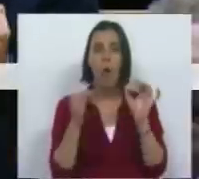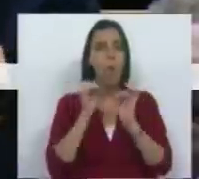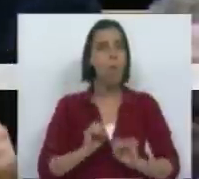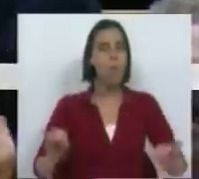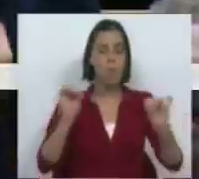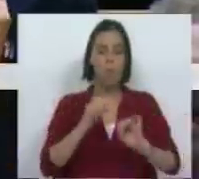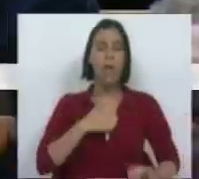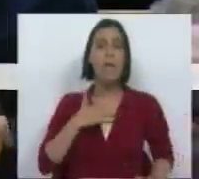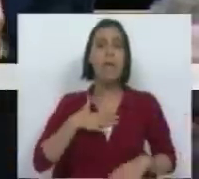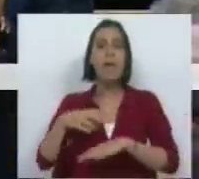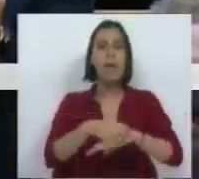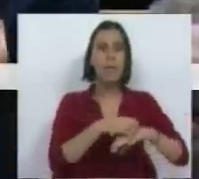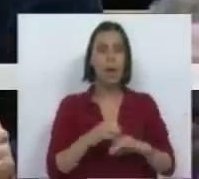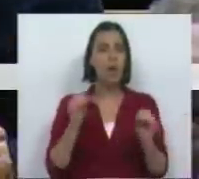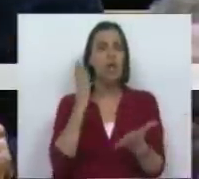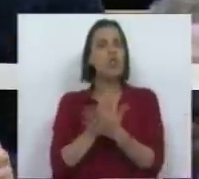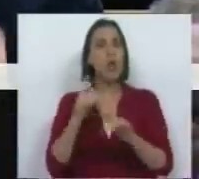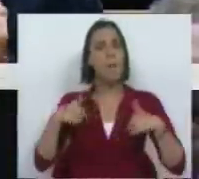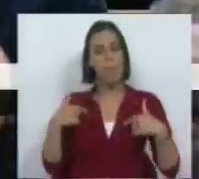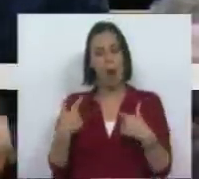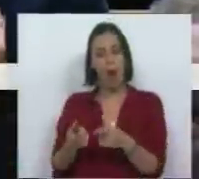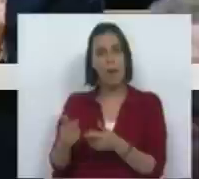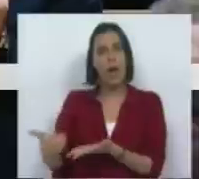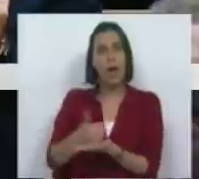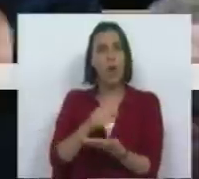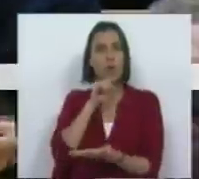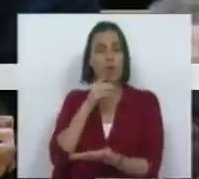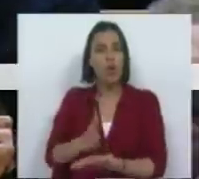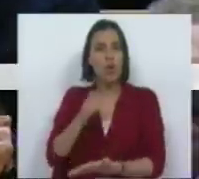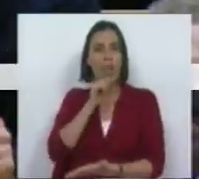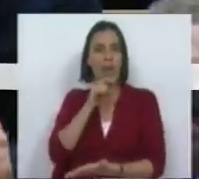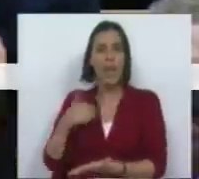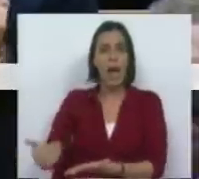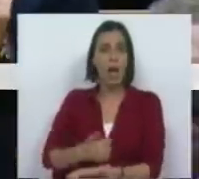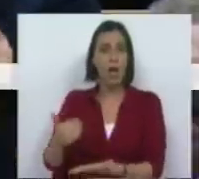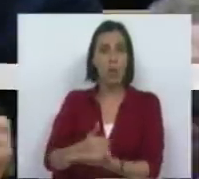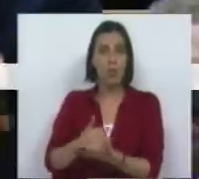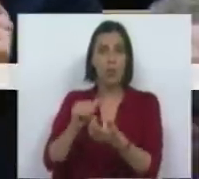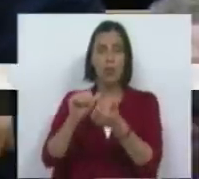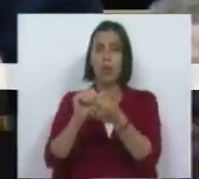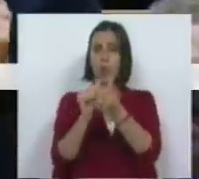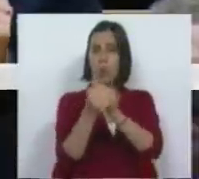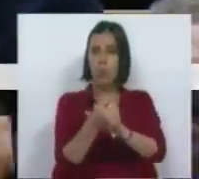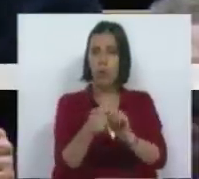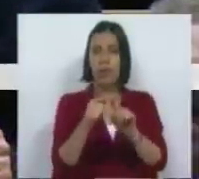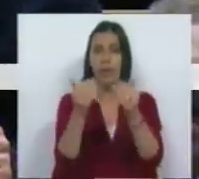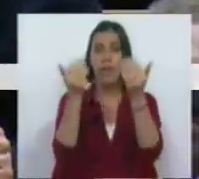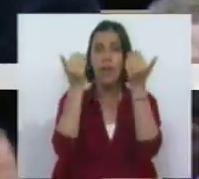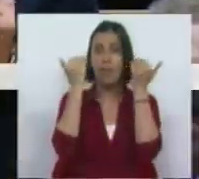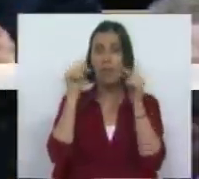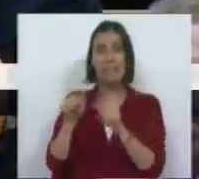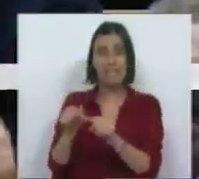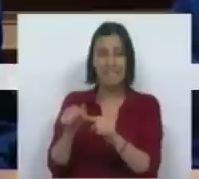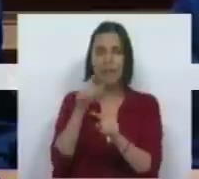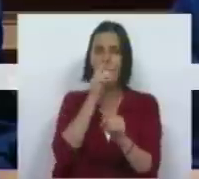nenhuma empresa tinha por si só os recursos suficientes para coligir aquela informação,